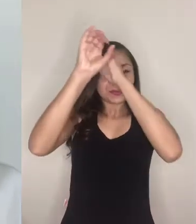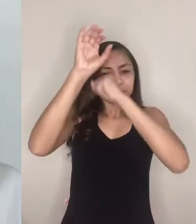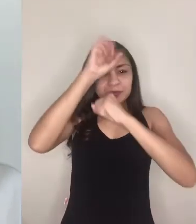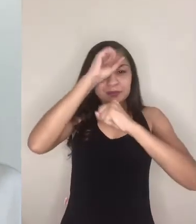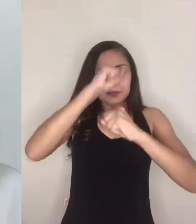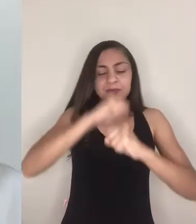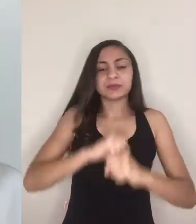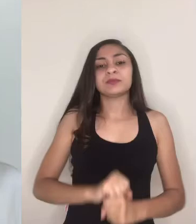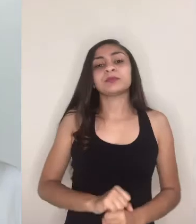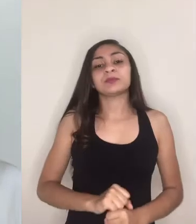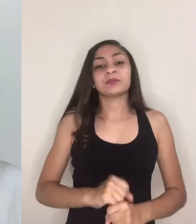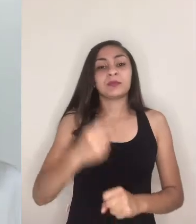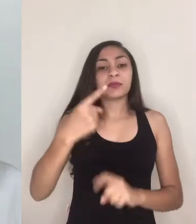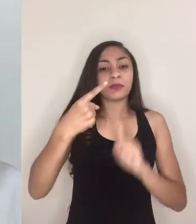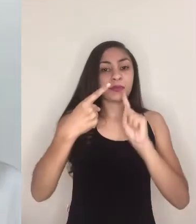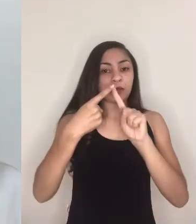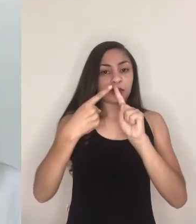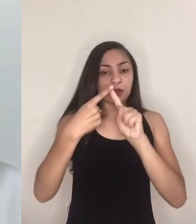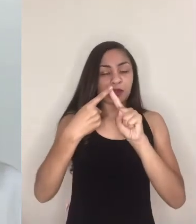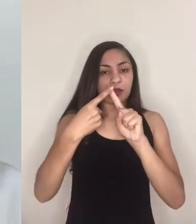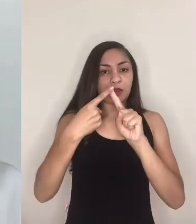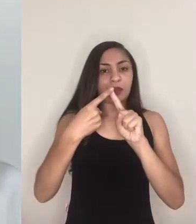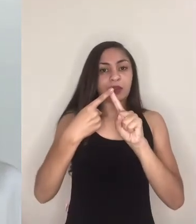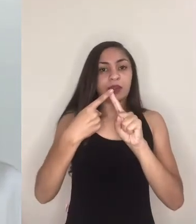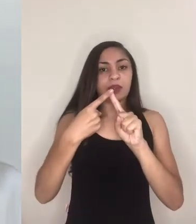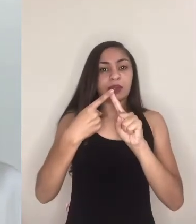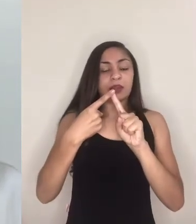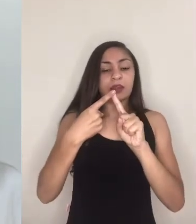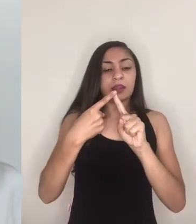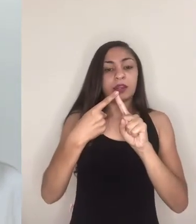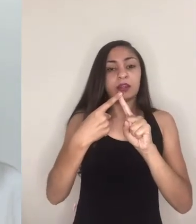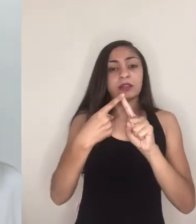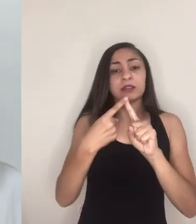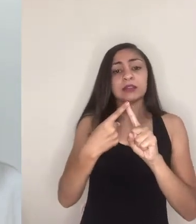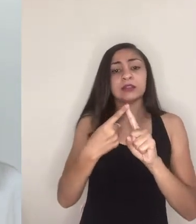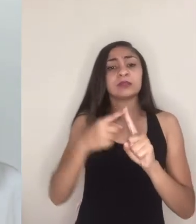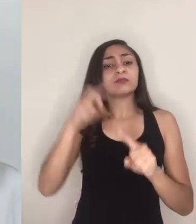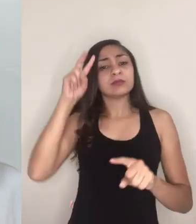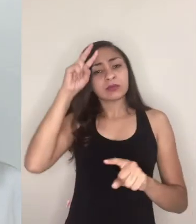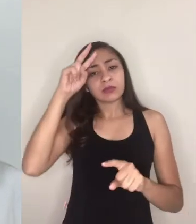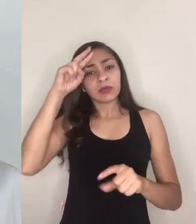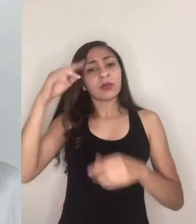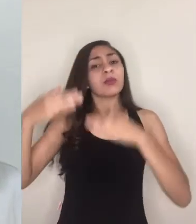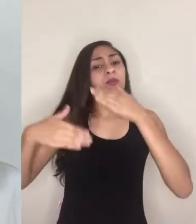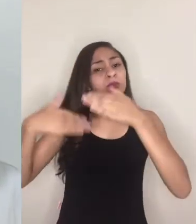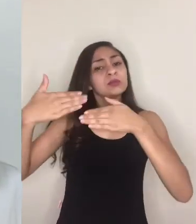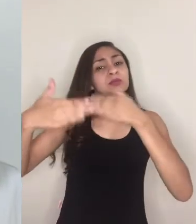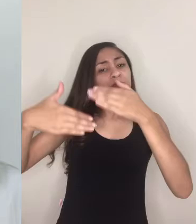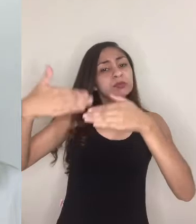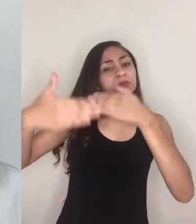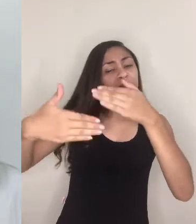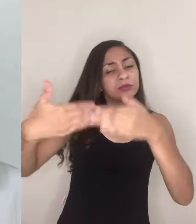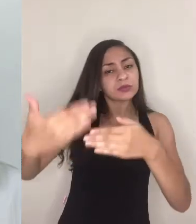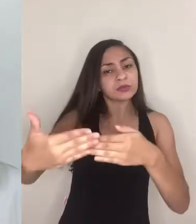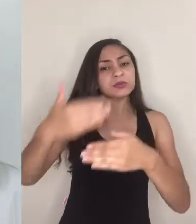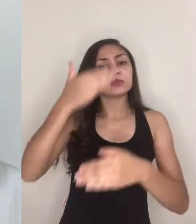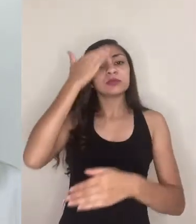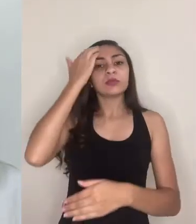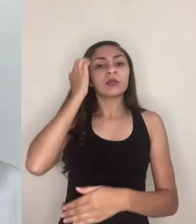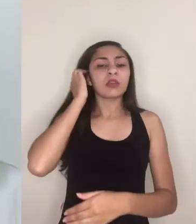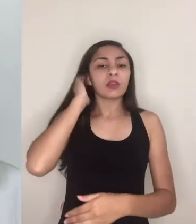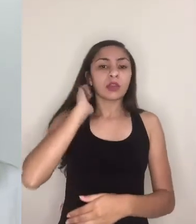Primeira lição: aprendemos que os registros de nossa história precisam